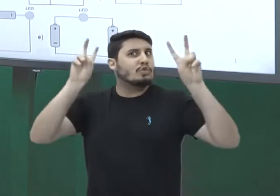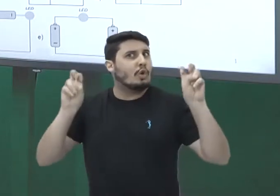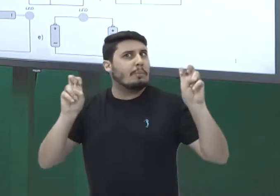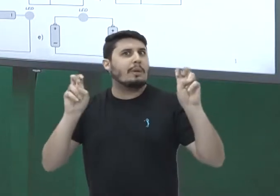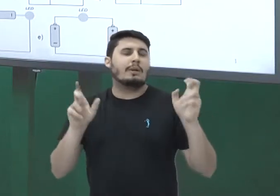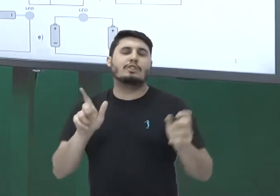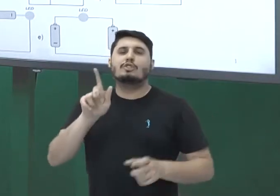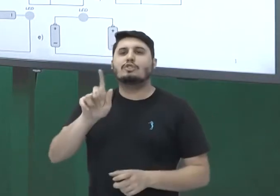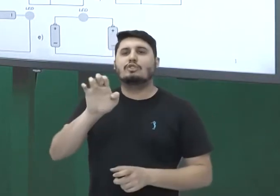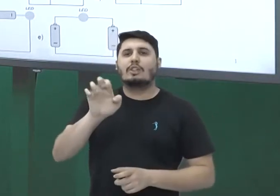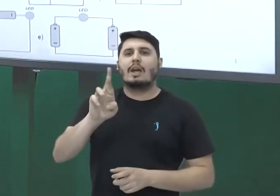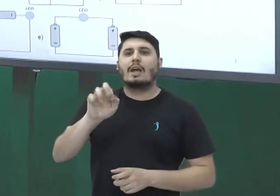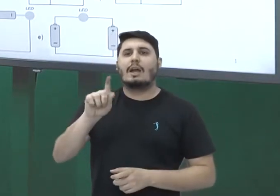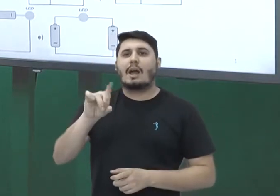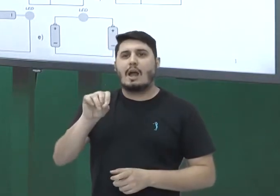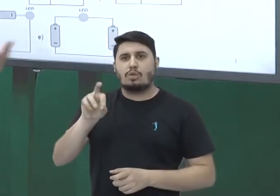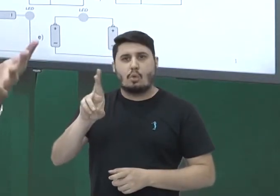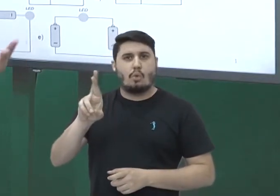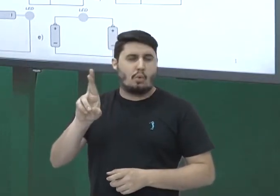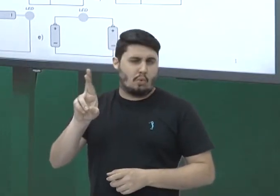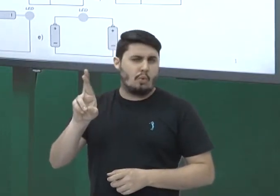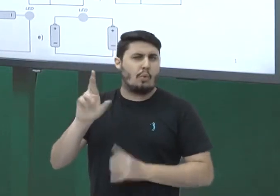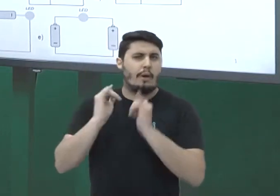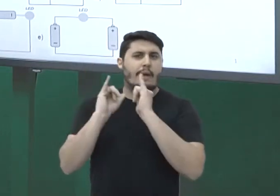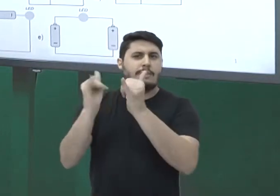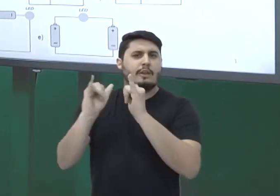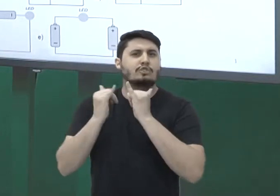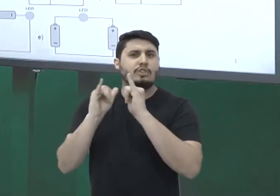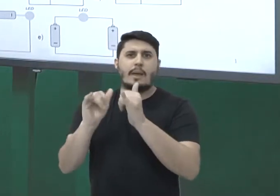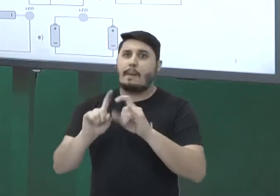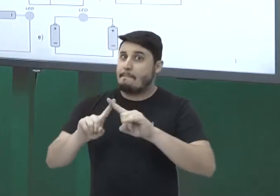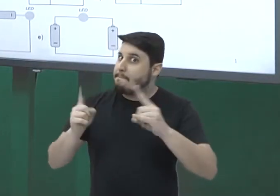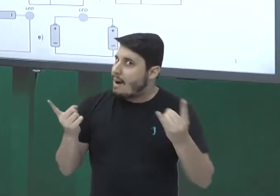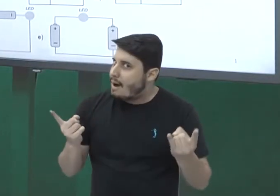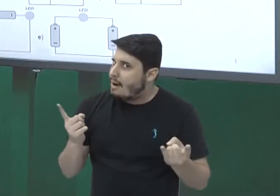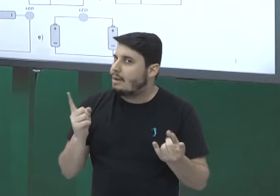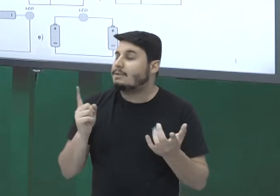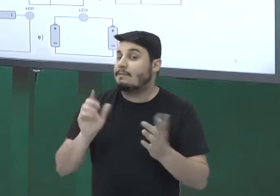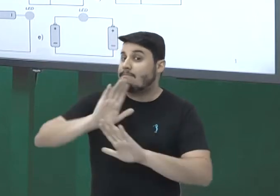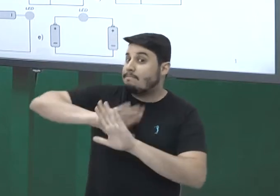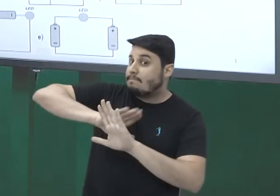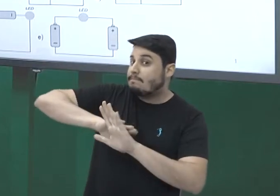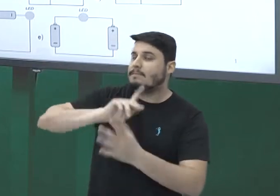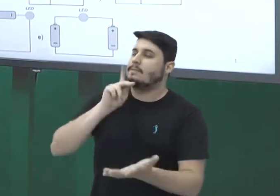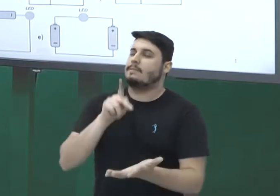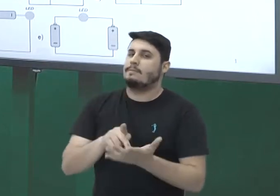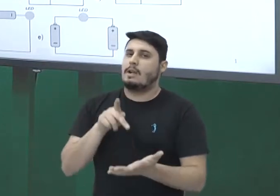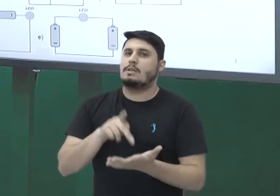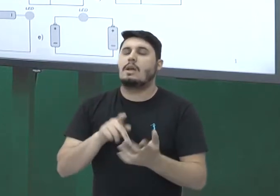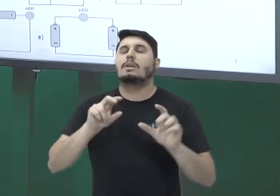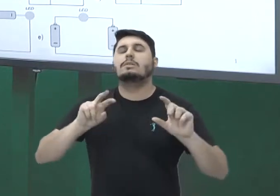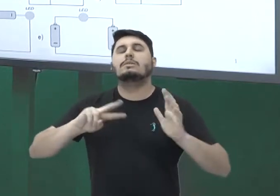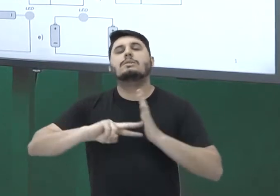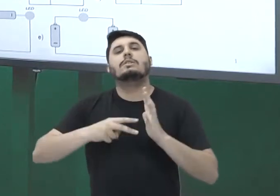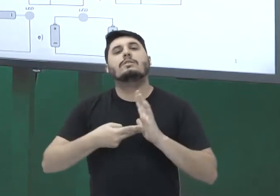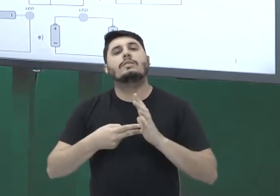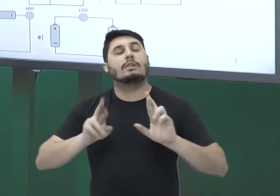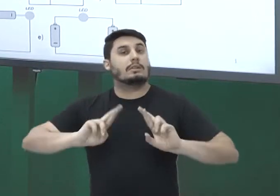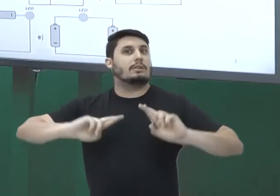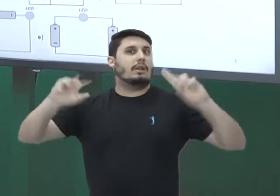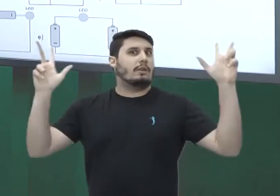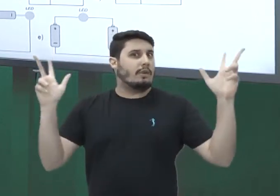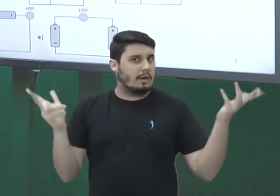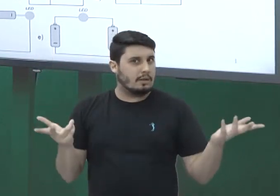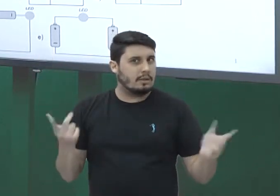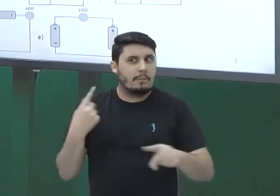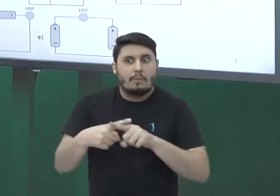É o nome que ficou convencionado. Porém, certo? Isso de gerar energia não